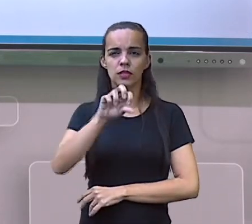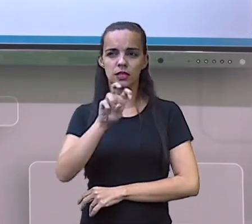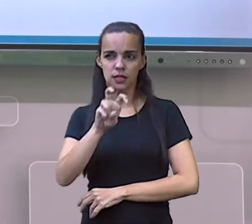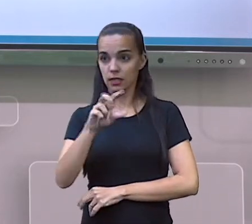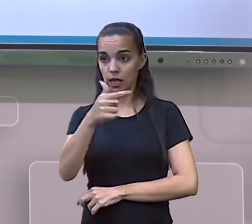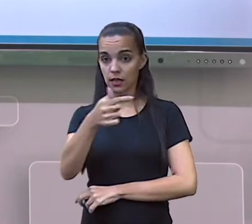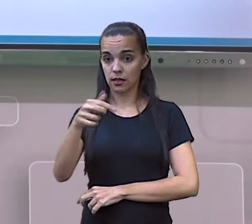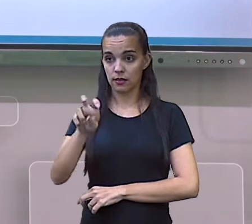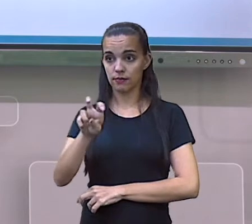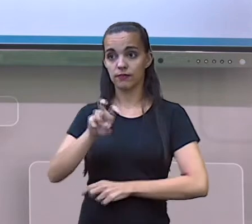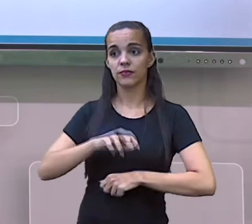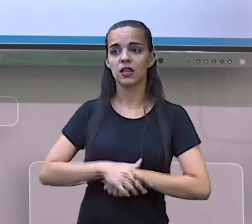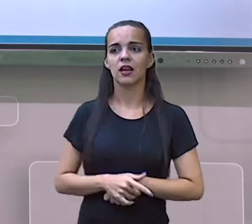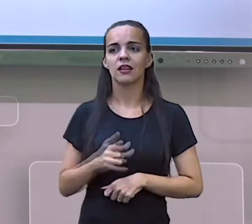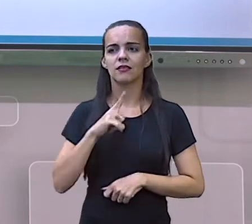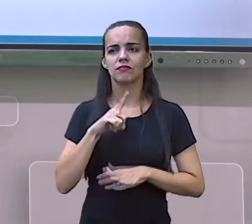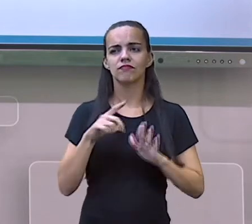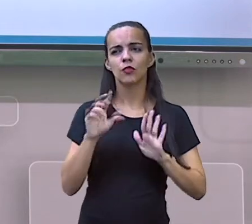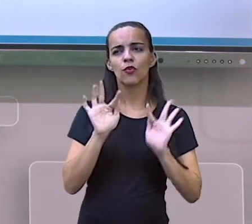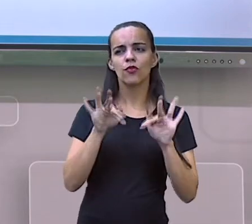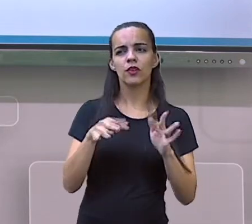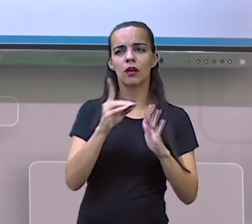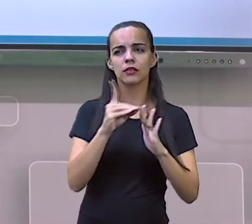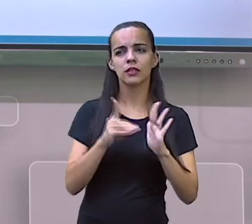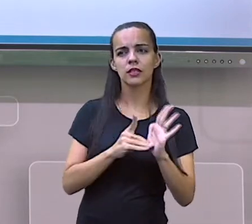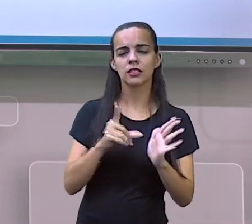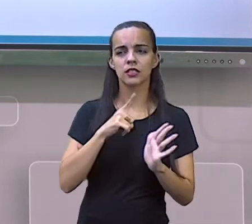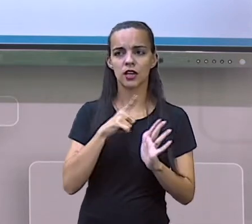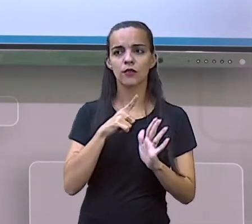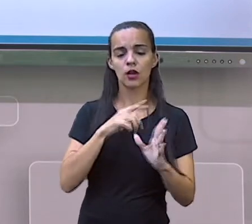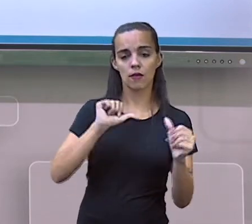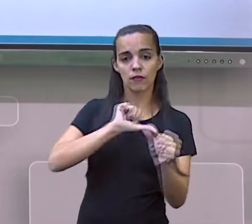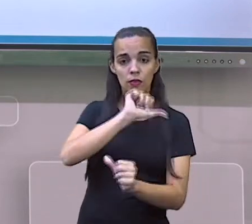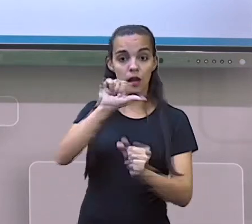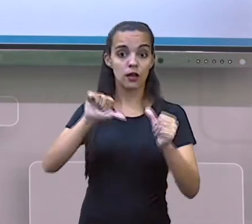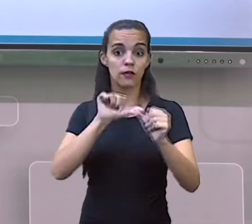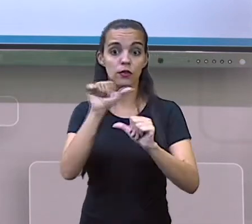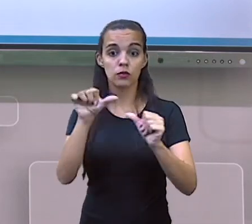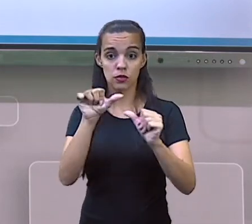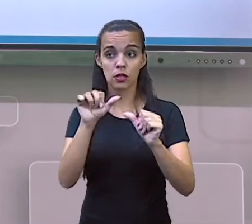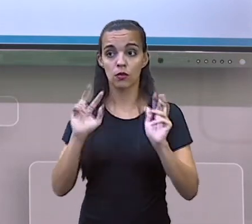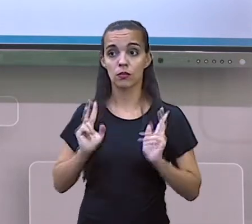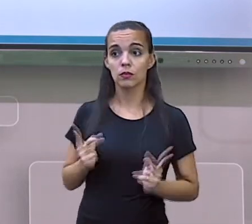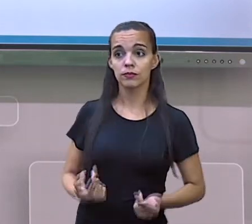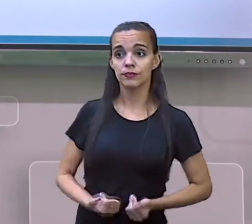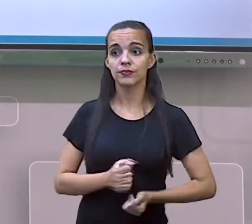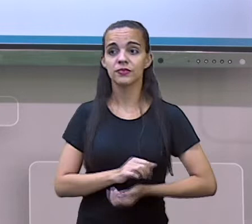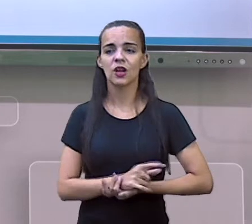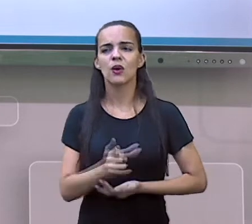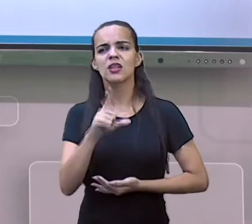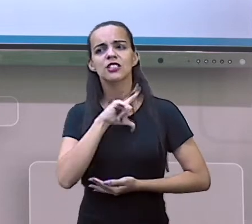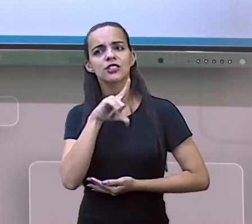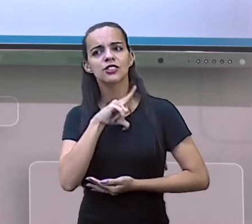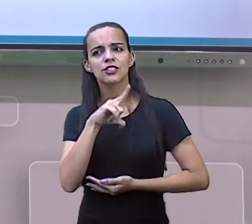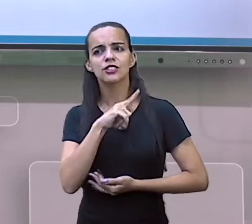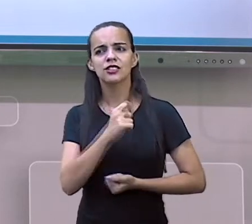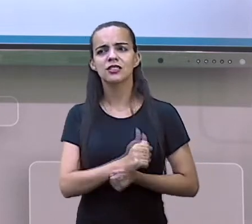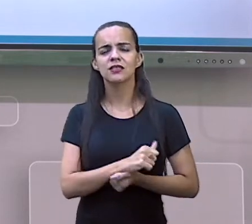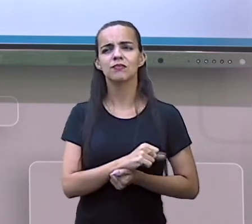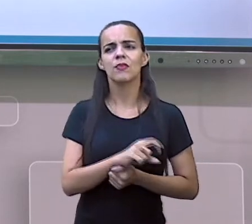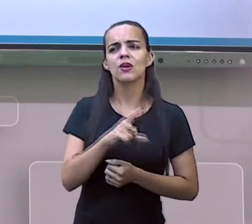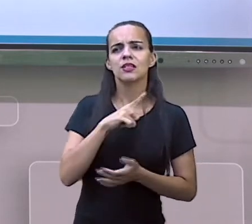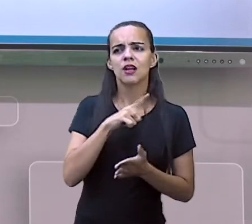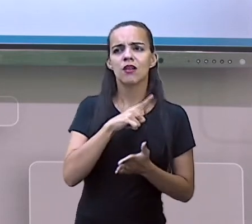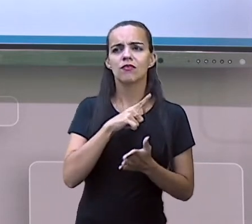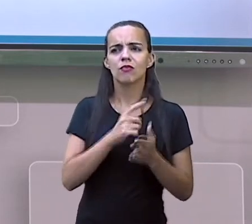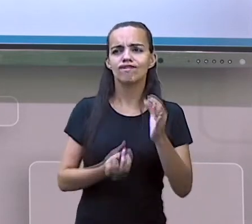e no final da década, a Revolução Cubana, 1959. A corrida espacial é um verdadeiro